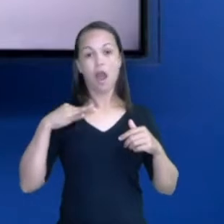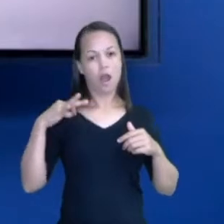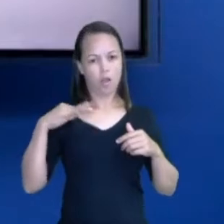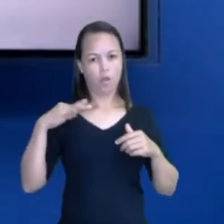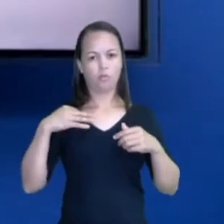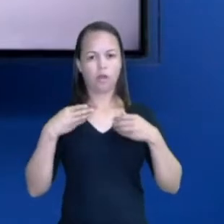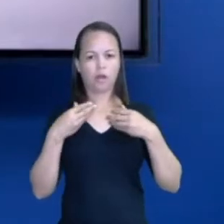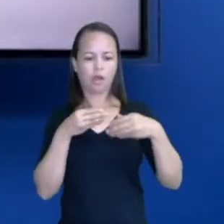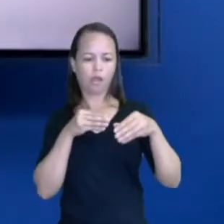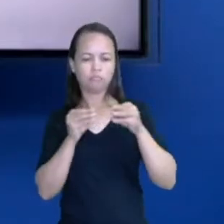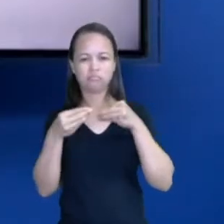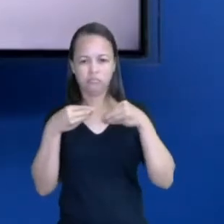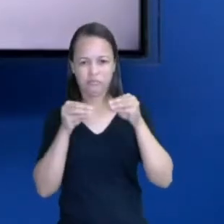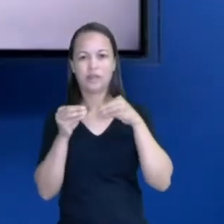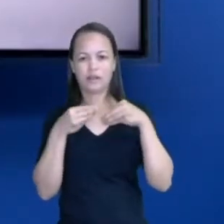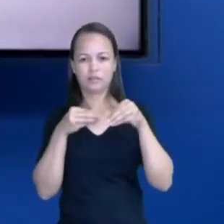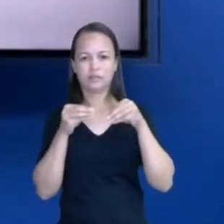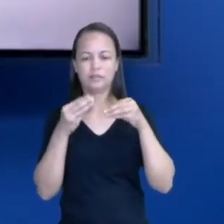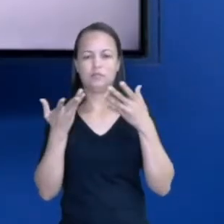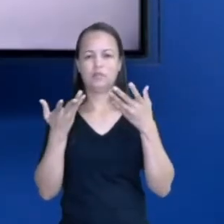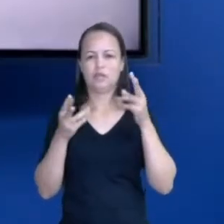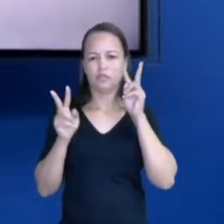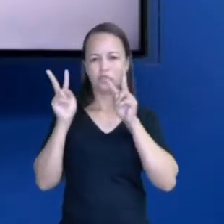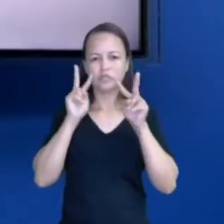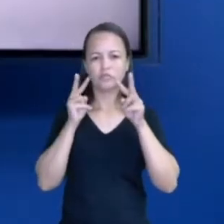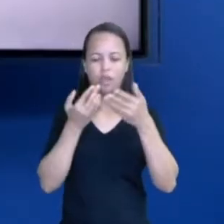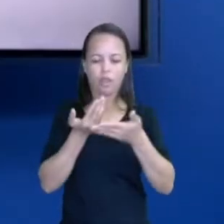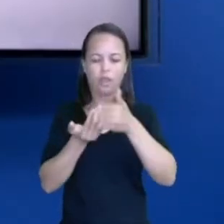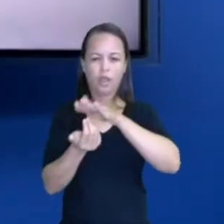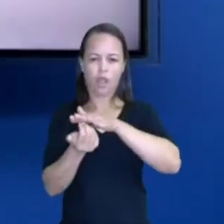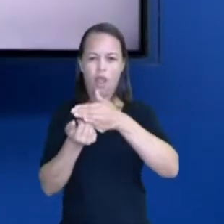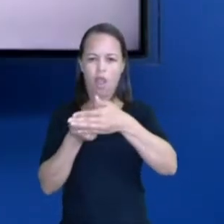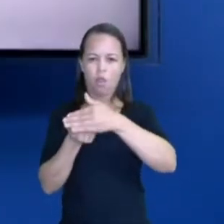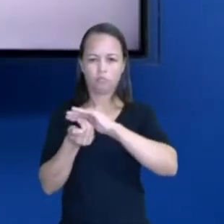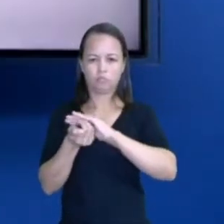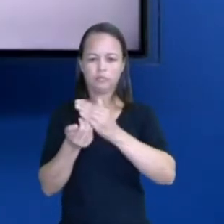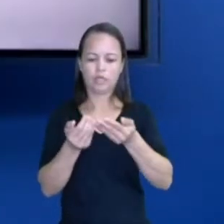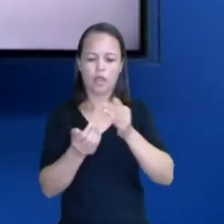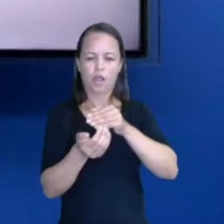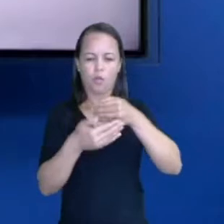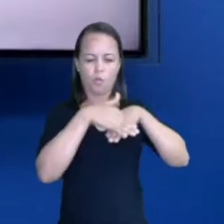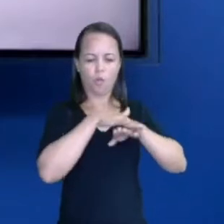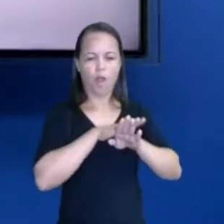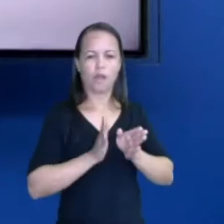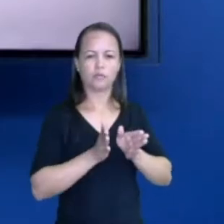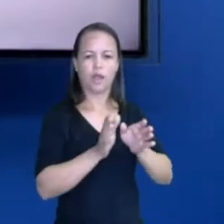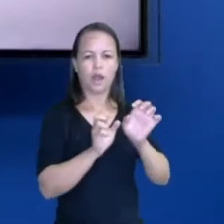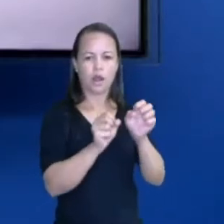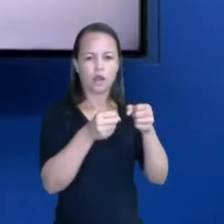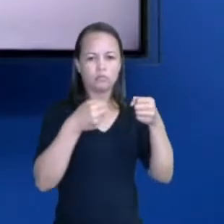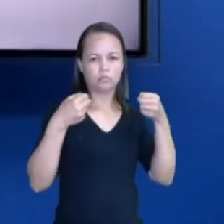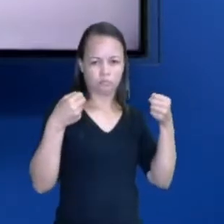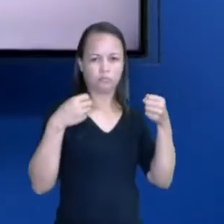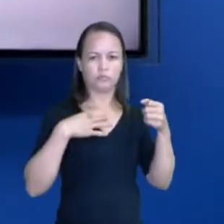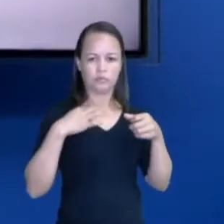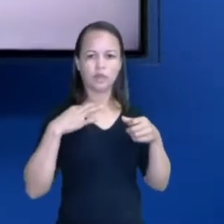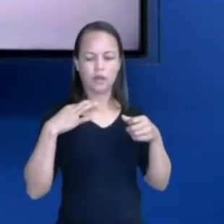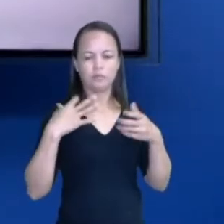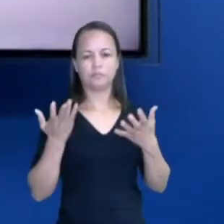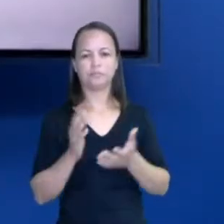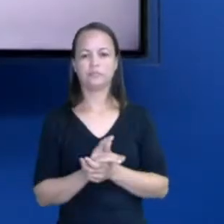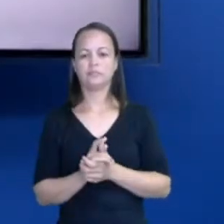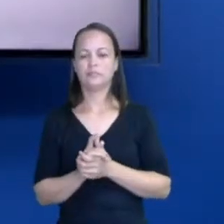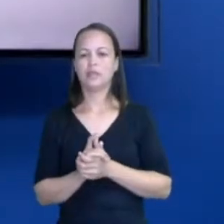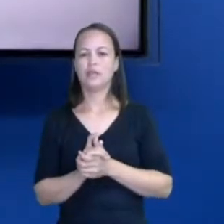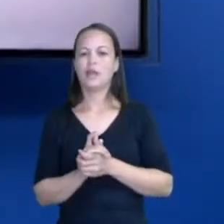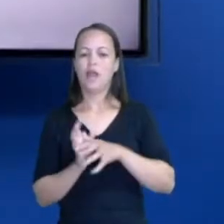cabides, como algo flexível, né? Tanto é que a gente consegue dobrar as nossas roupas, né, e guardá-las lá na gaveta e tudo mais. A massinha